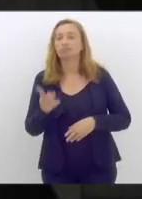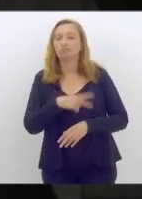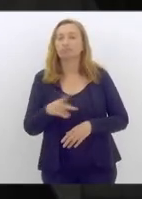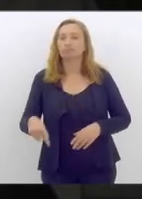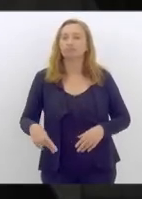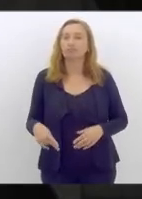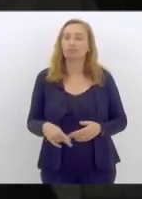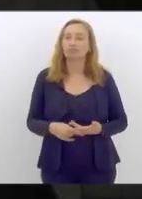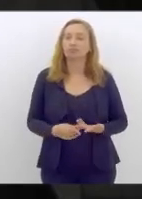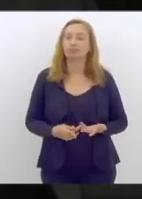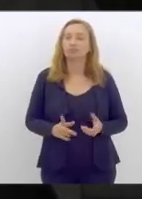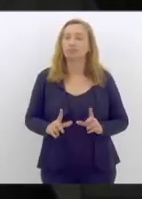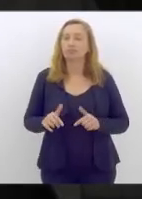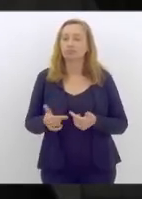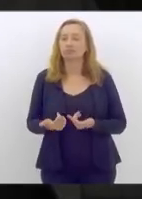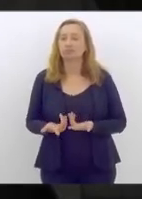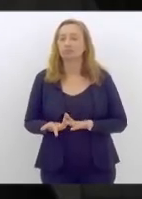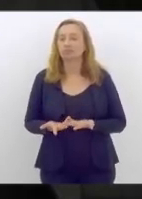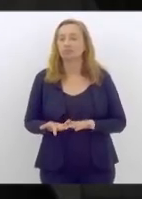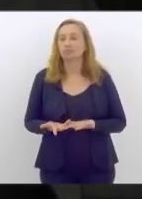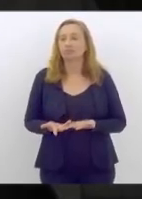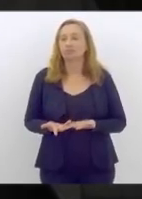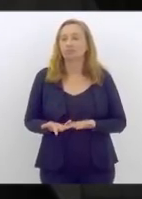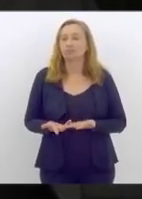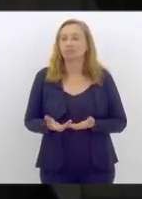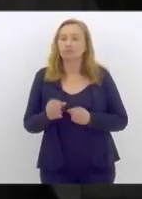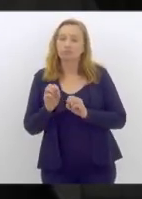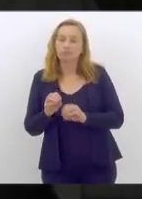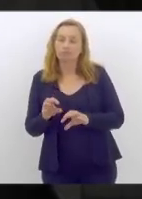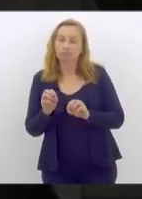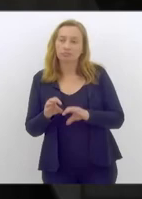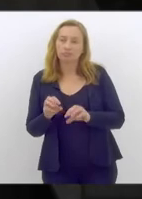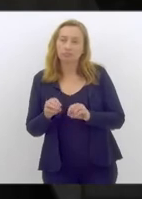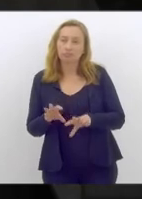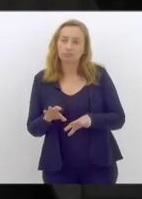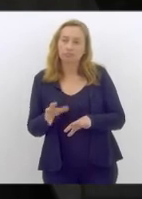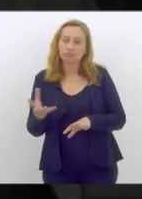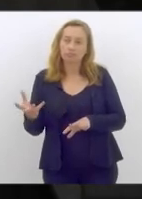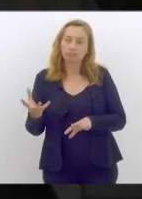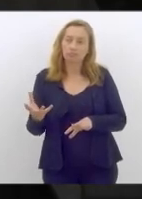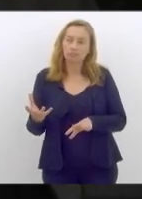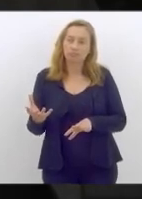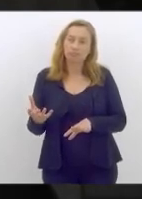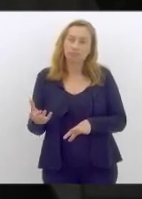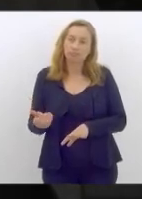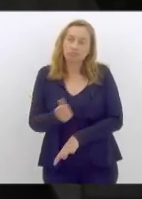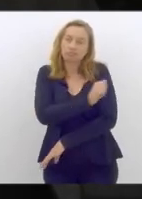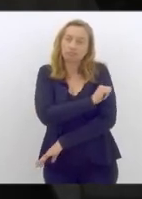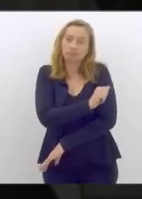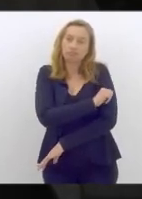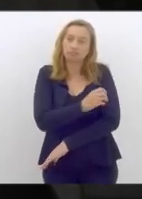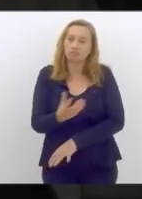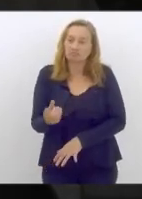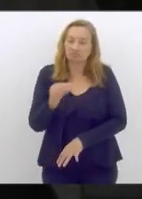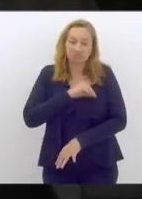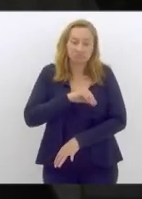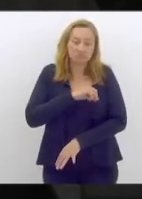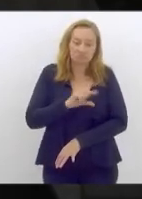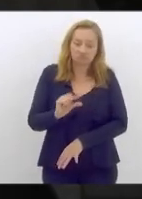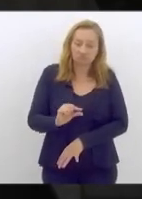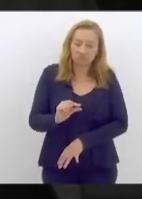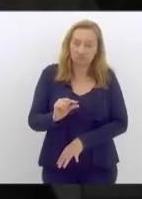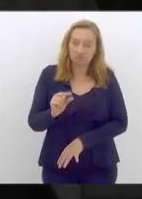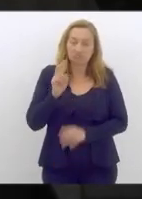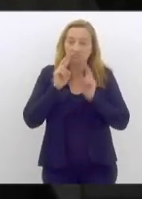são tratados como aoleiros ou seja dão aulas que pagam pelas aulas recebe pelas aulas que dão sem memorizonte de carreiras Semino Horizonte de progressão